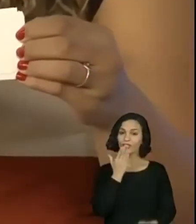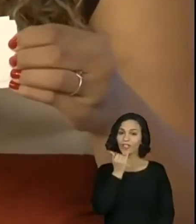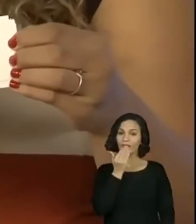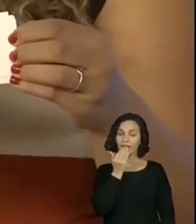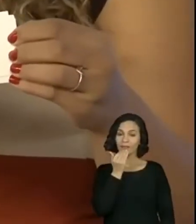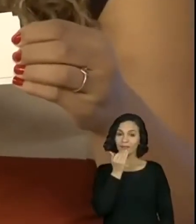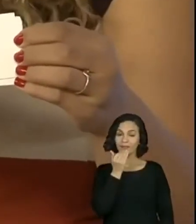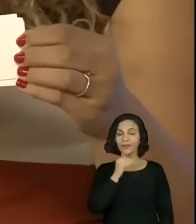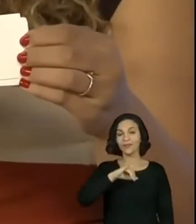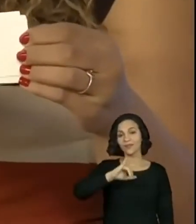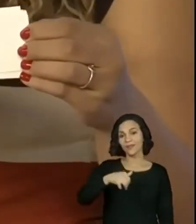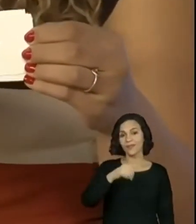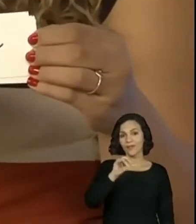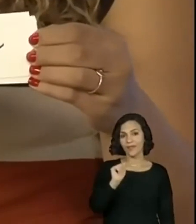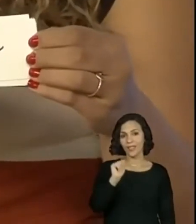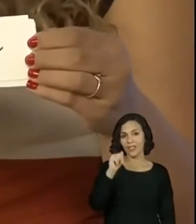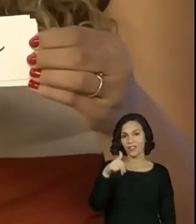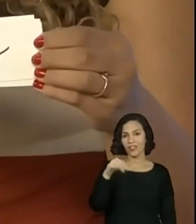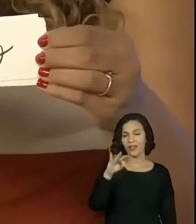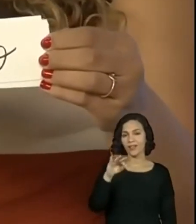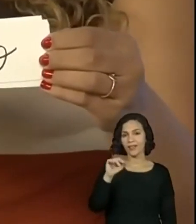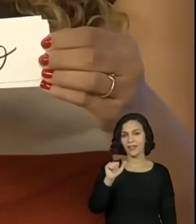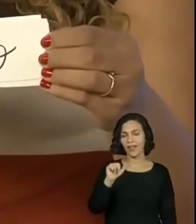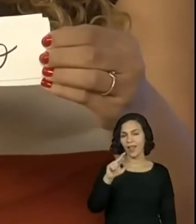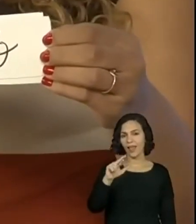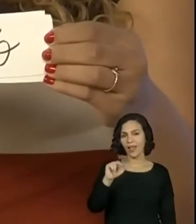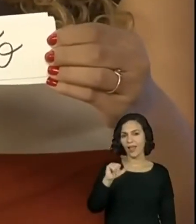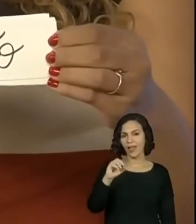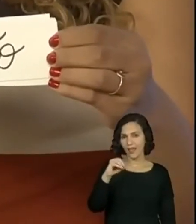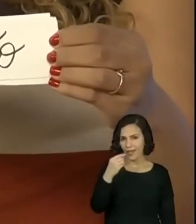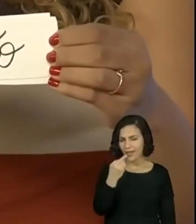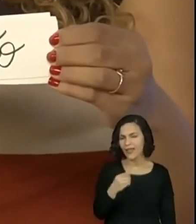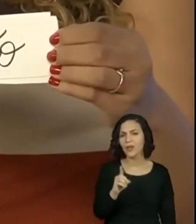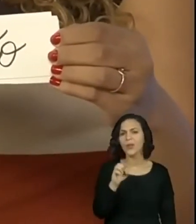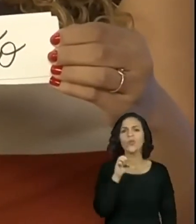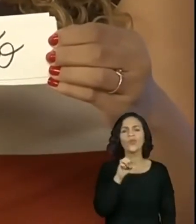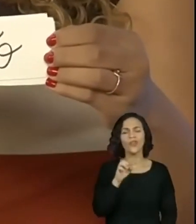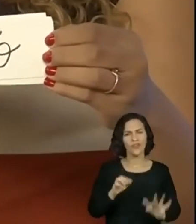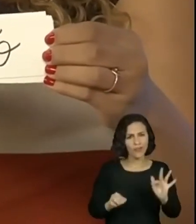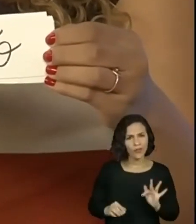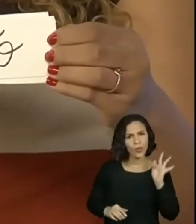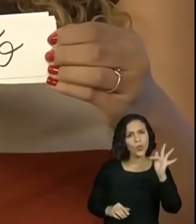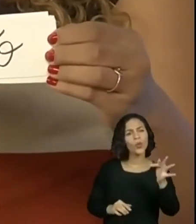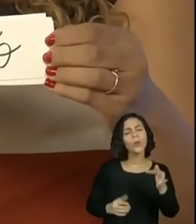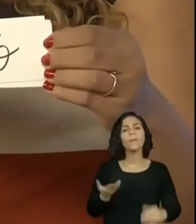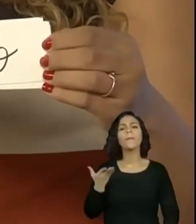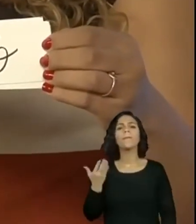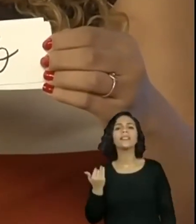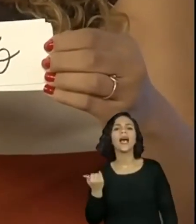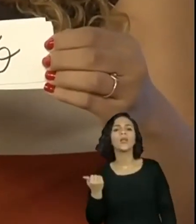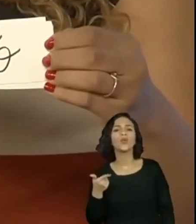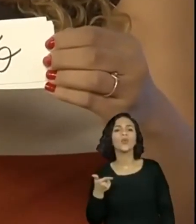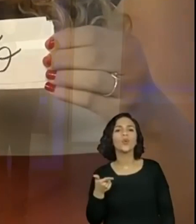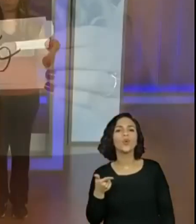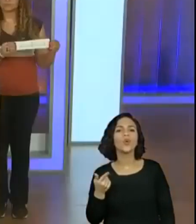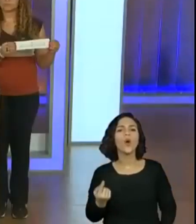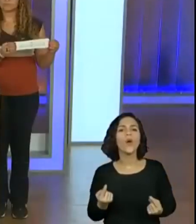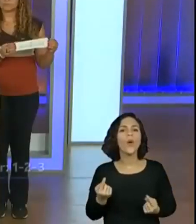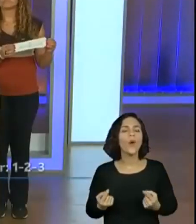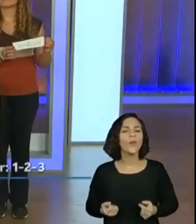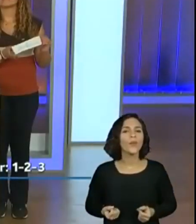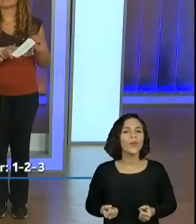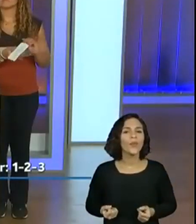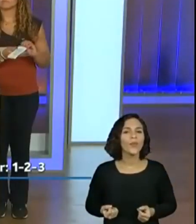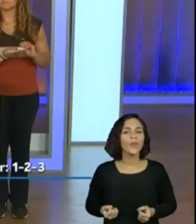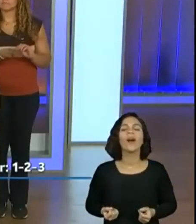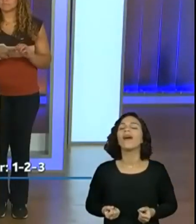até a entonação já dá para perceber um pouco, né, professora? Já passou ou vai acontecer? Passado ou futuro? Muito